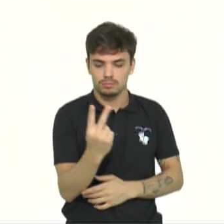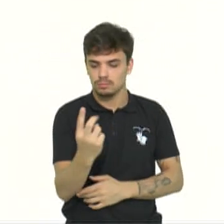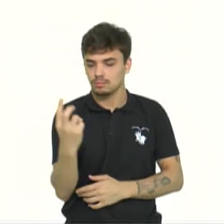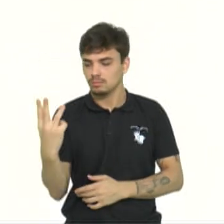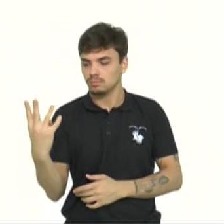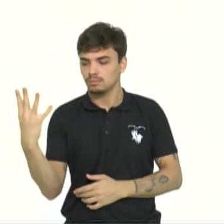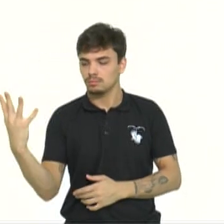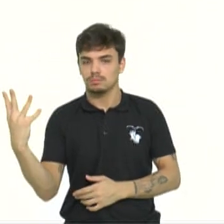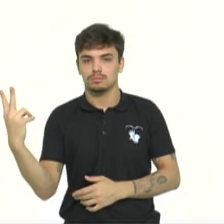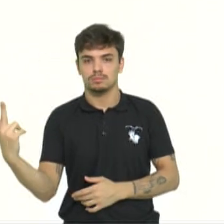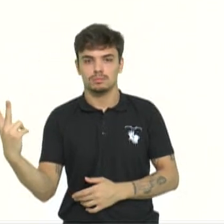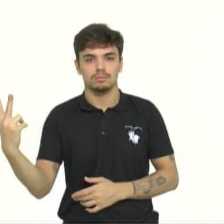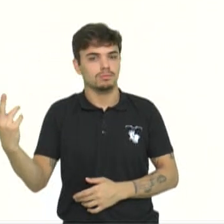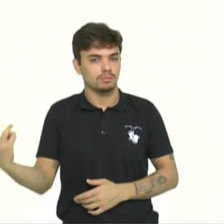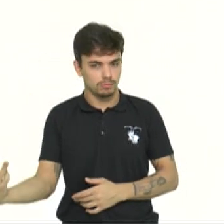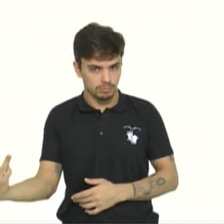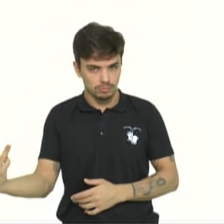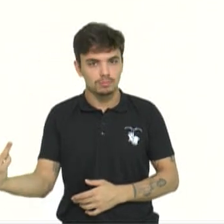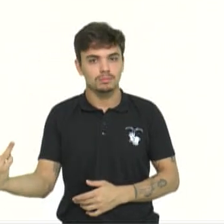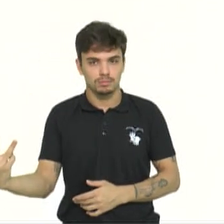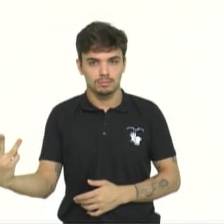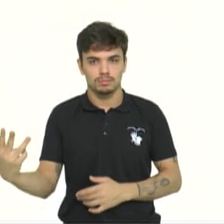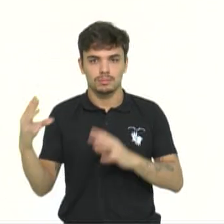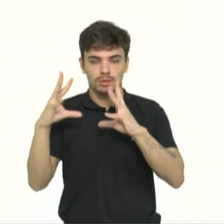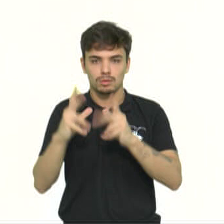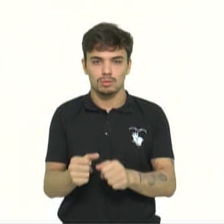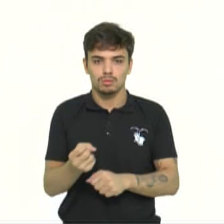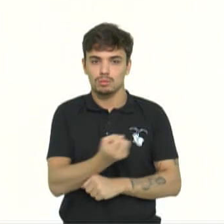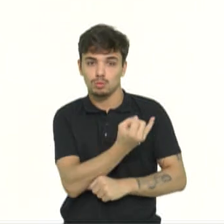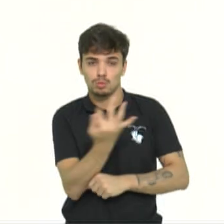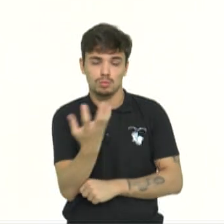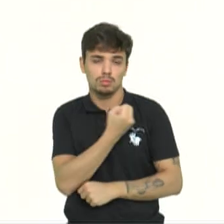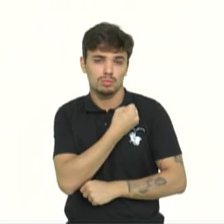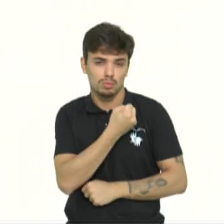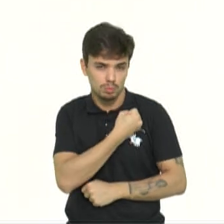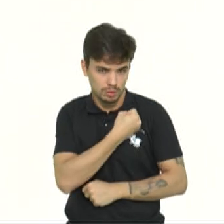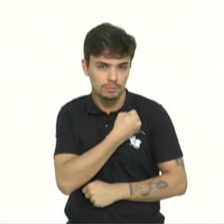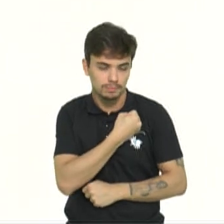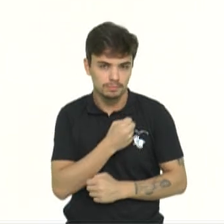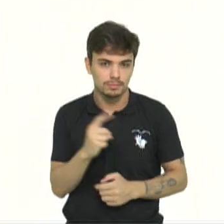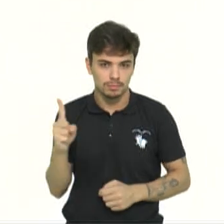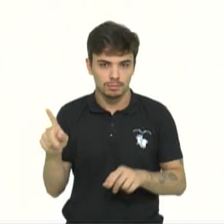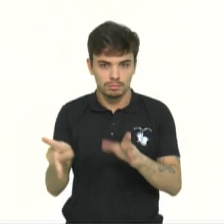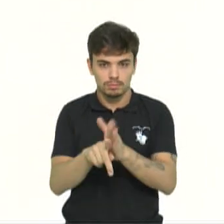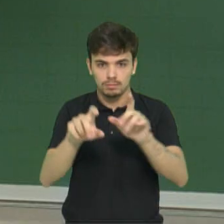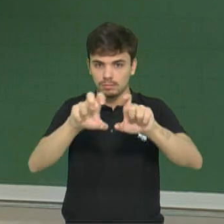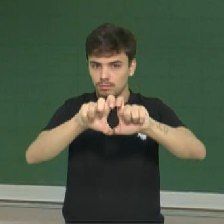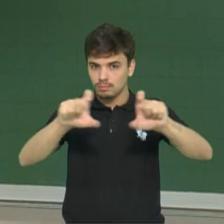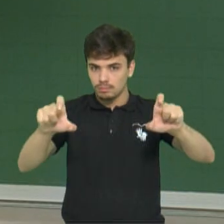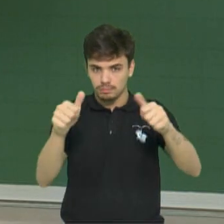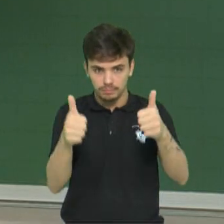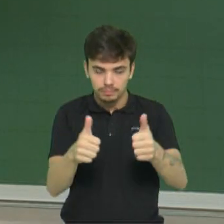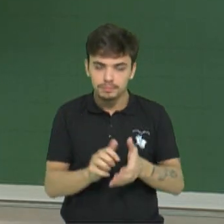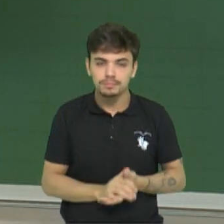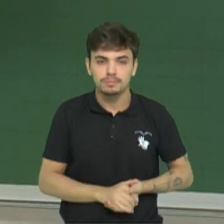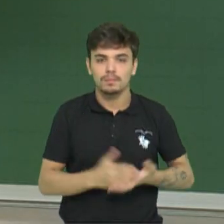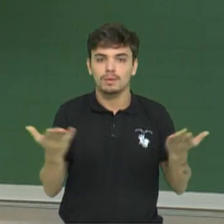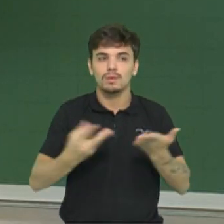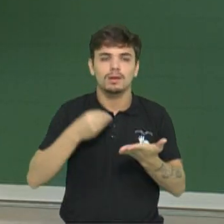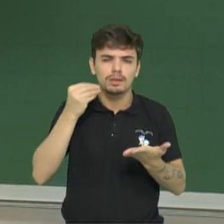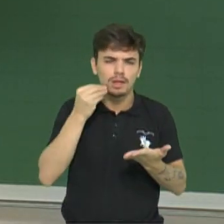3, 4, 2 e 3 os coeficientes dessa nossa equação, ok?